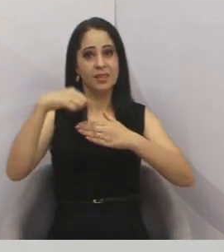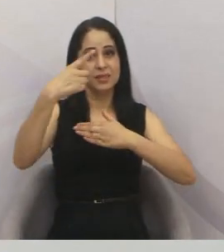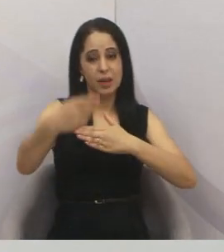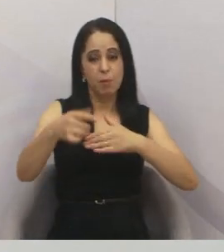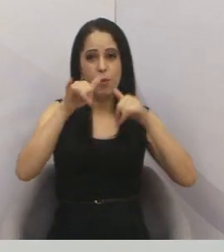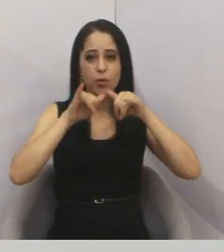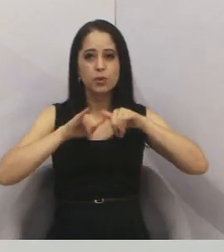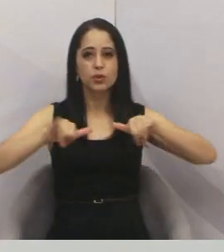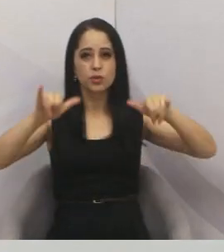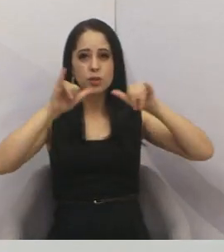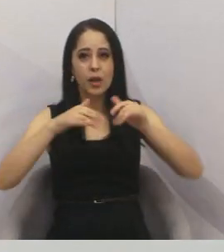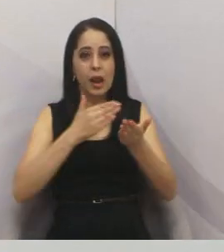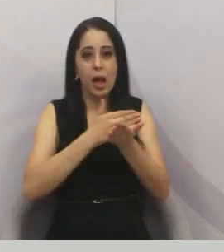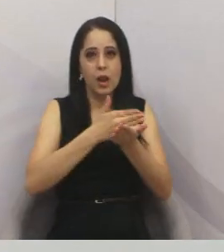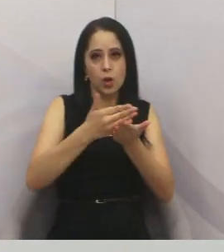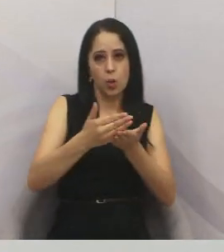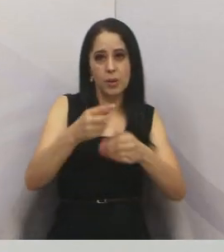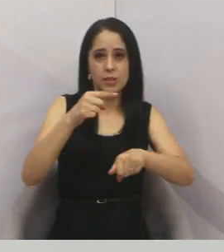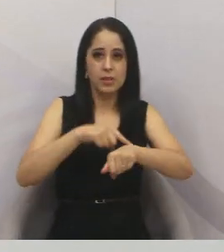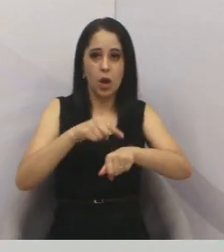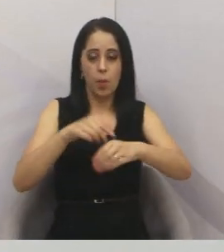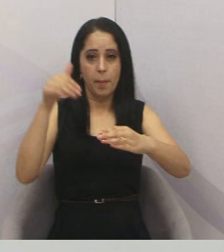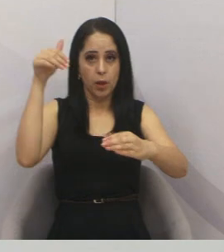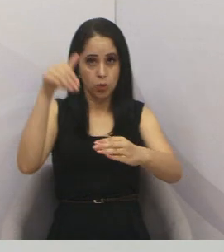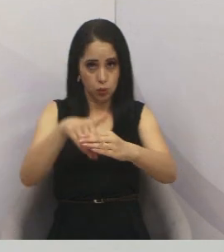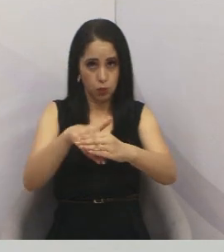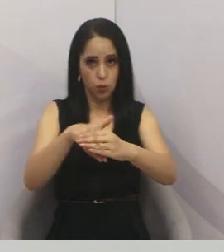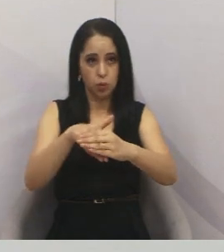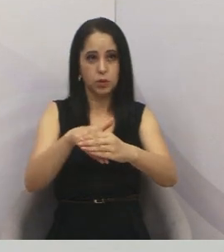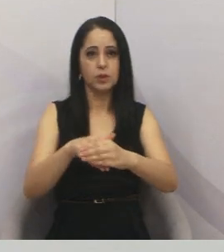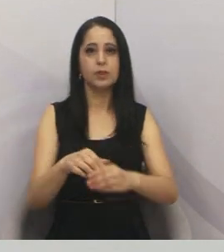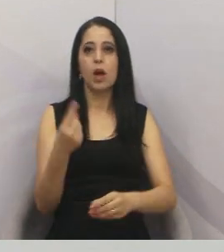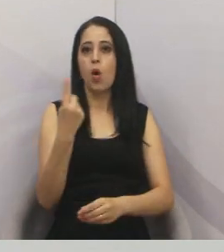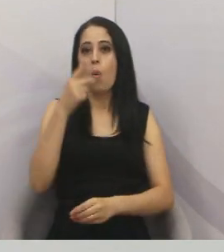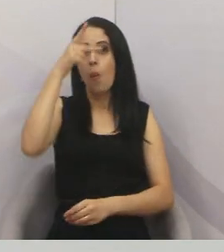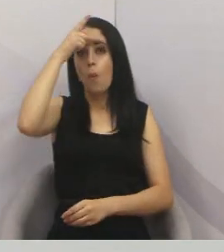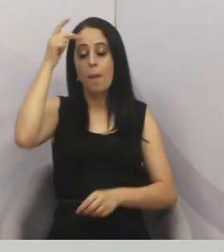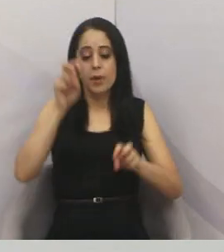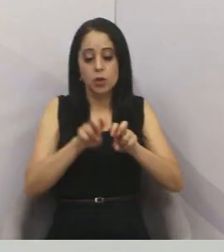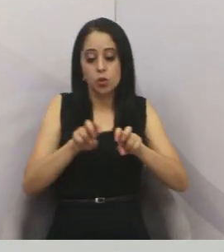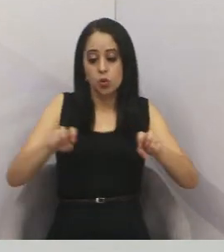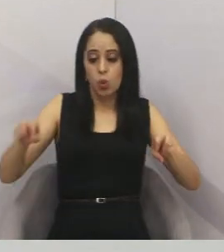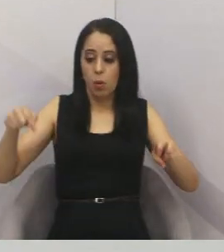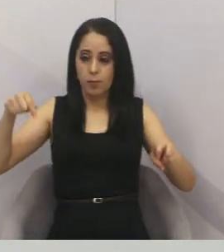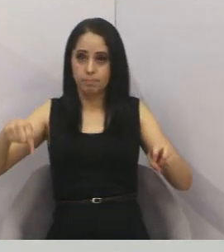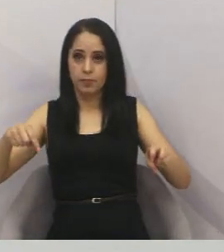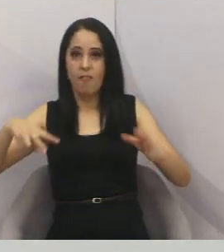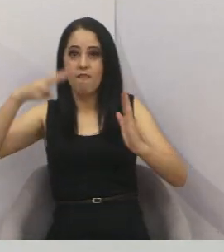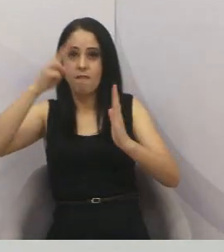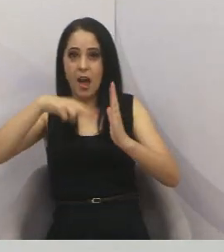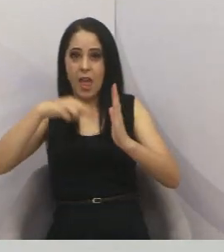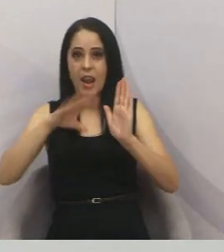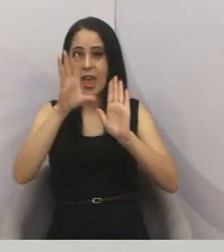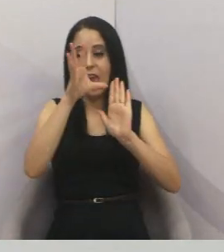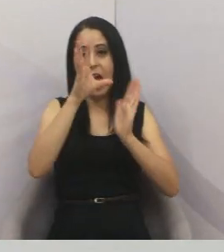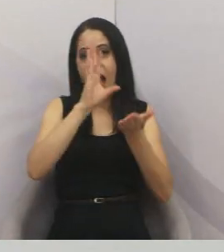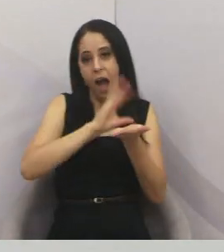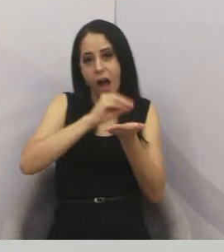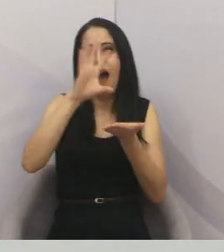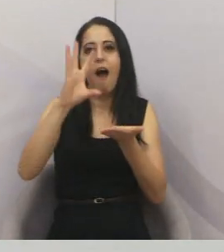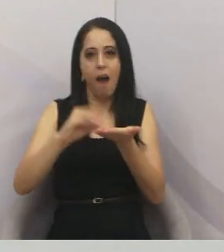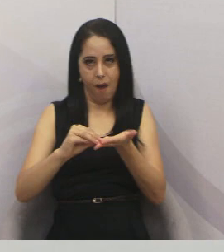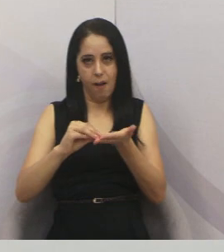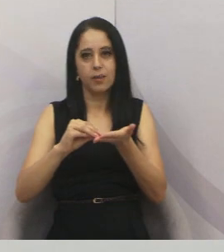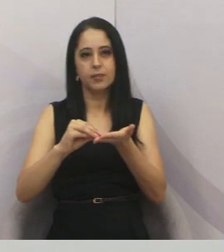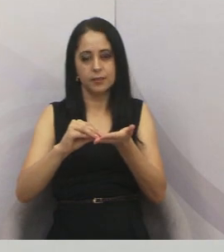declarado o início da cerimônia, 1 dos membros da mesa eleitoral irá ler a ata de ocorrência referente